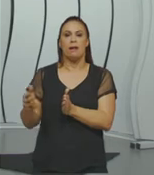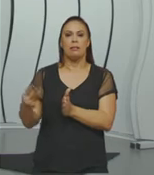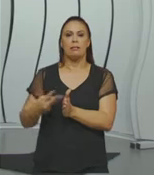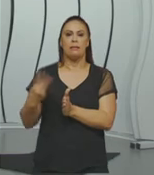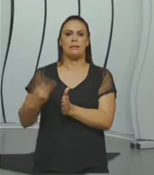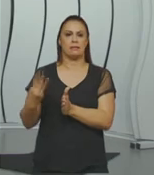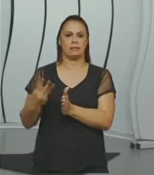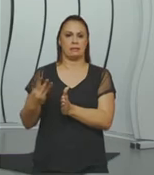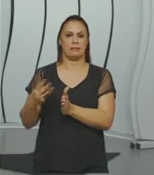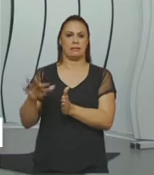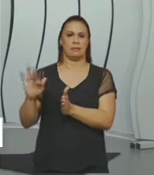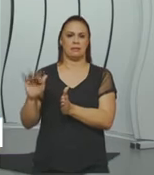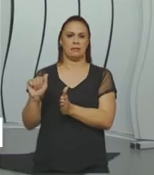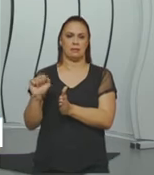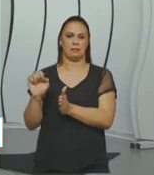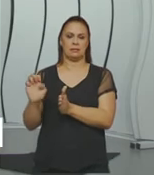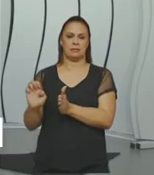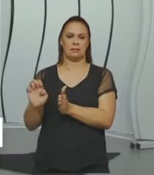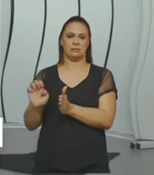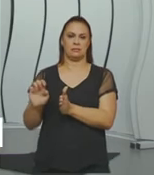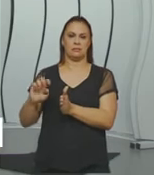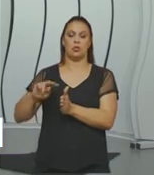organogênese.